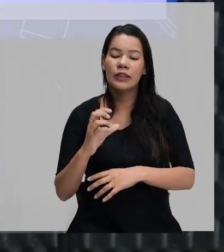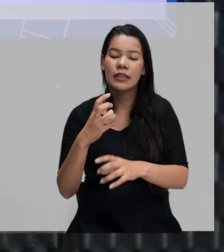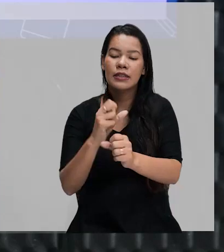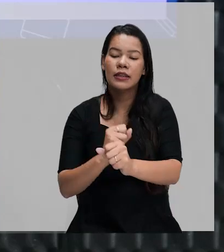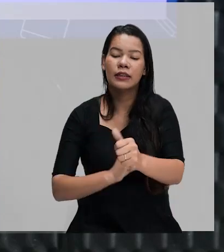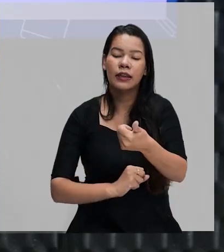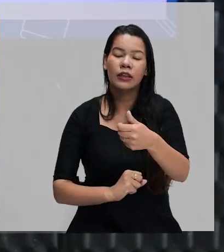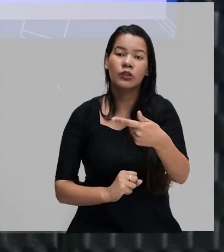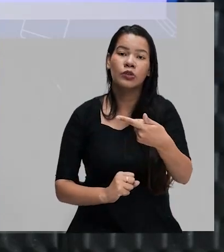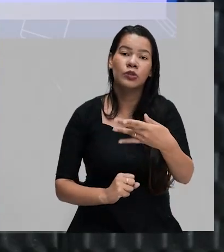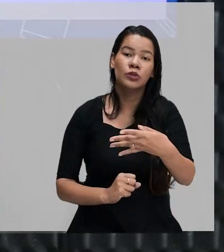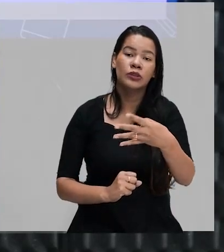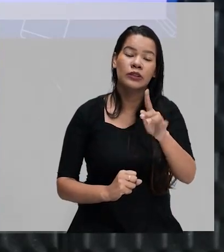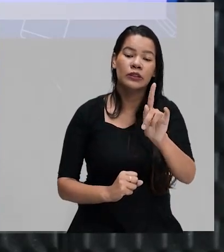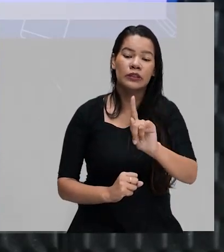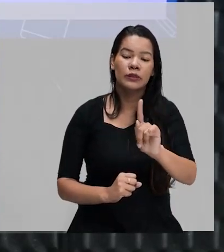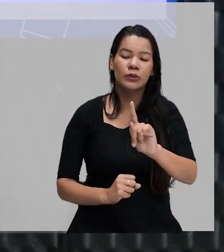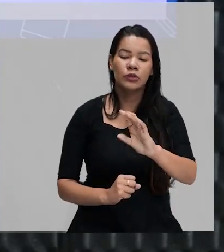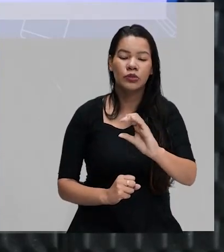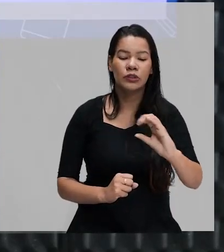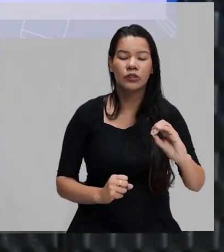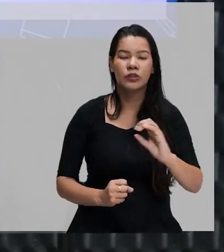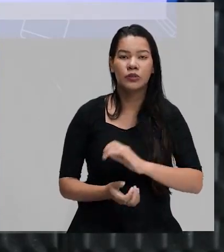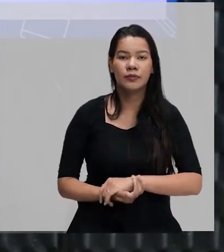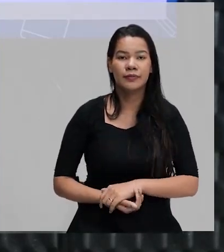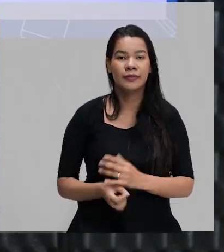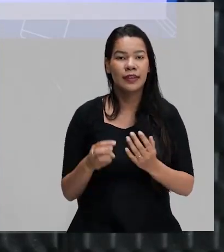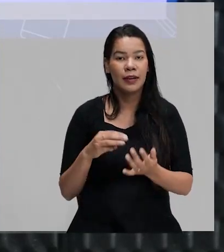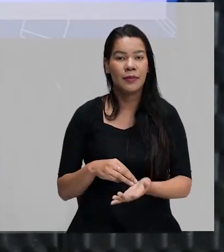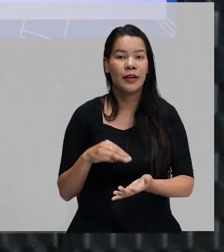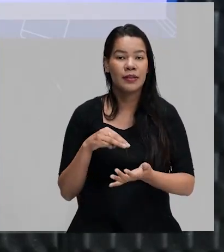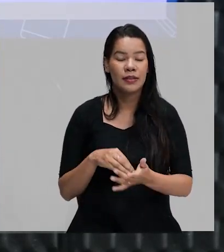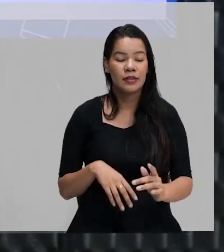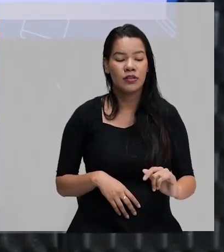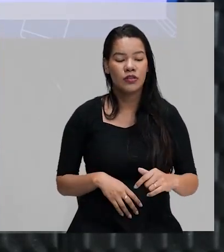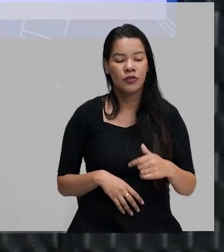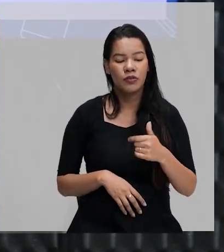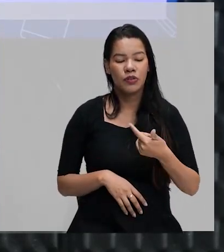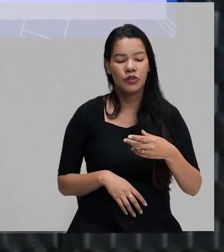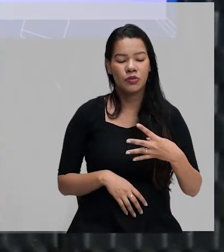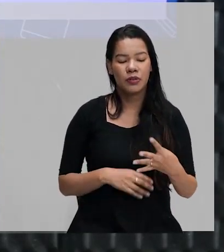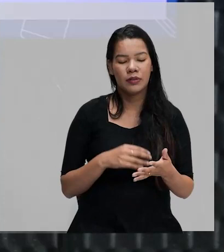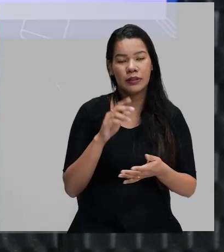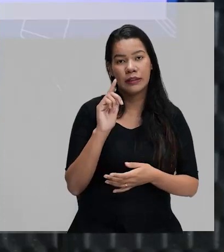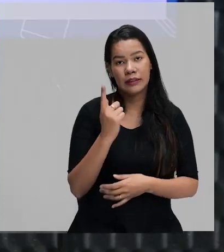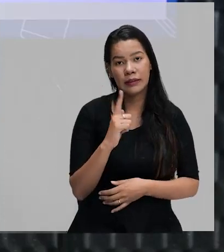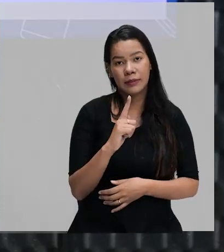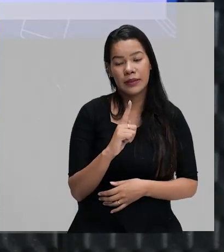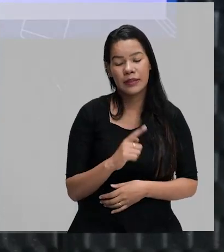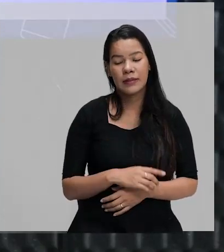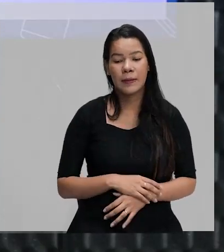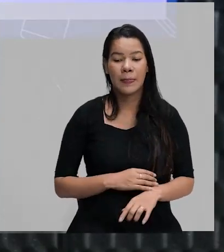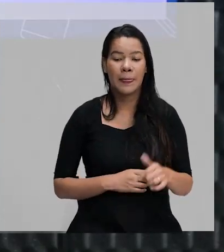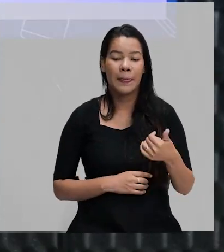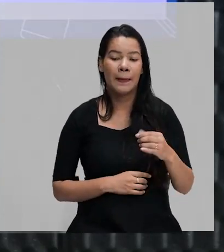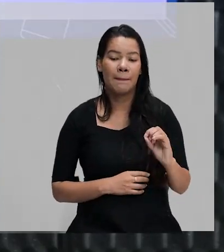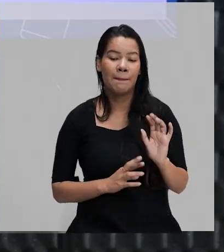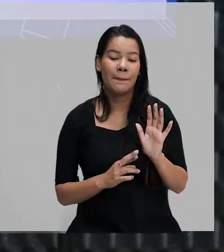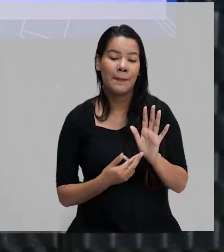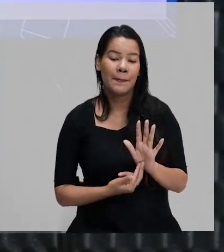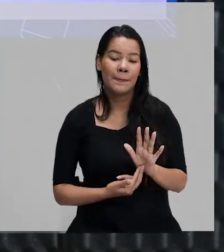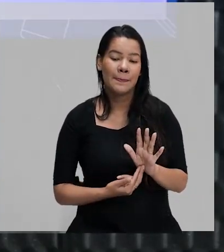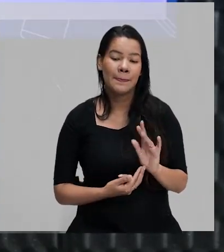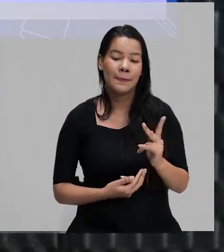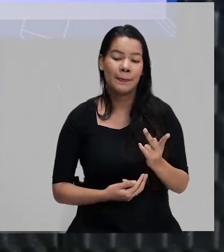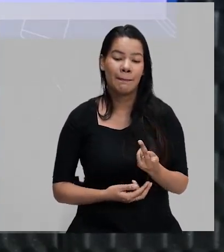monóxido de carbono. Então, mais uma vez, daquela massa inicial de 24 gramas, certo? 10 gramas corresponde